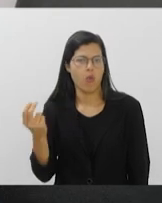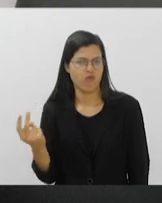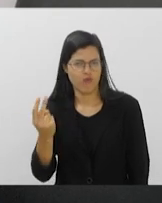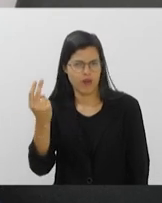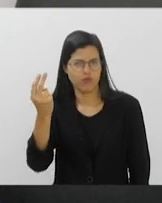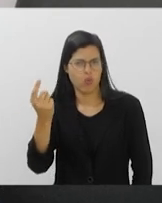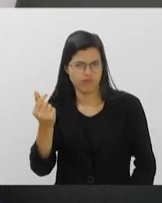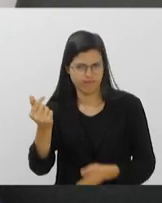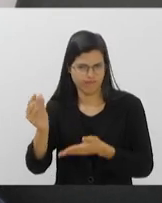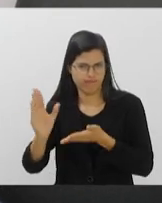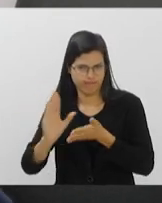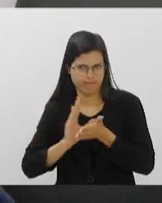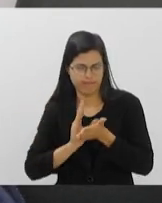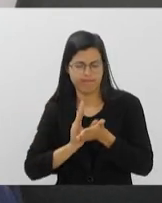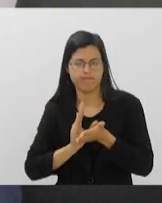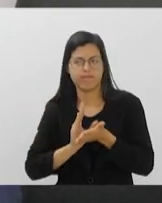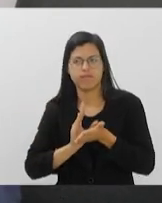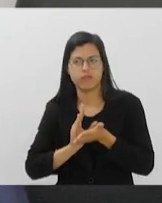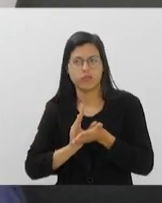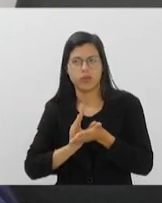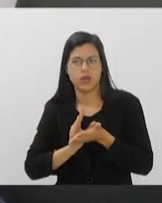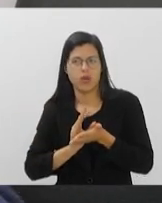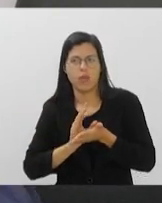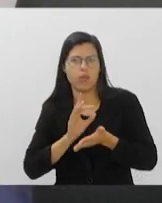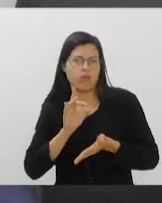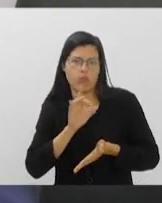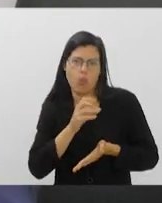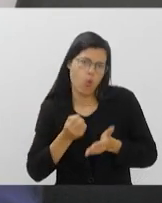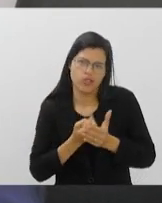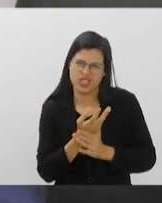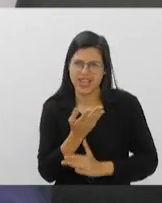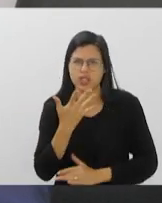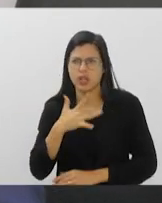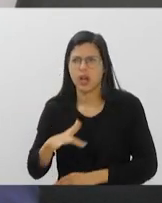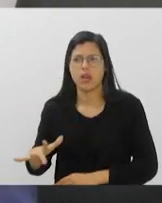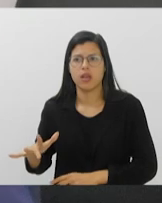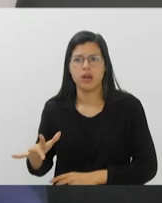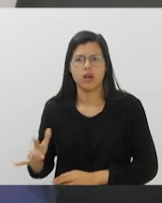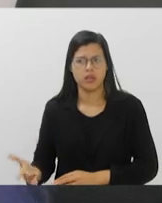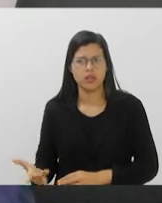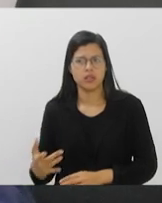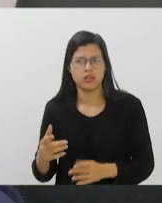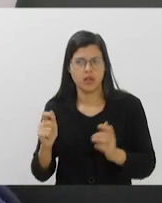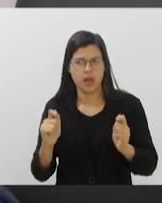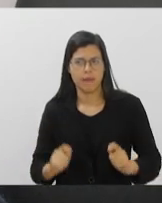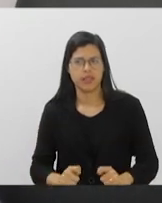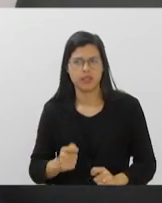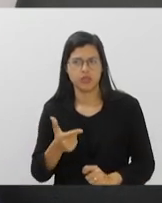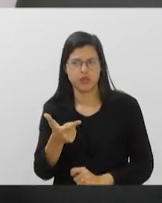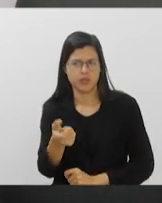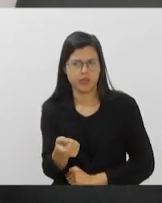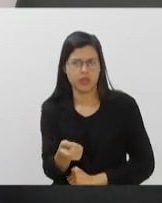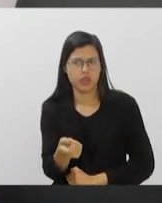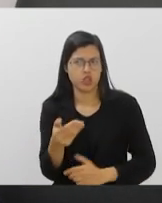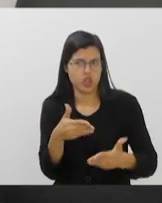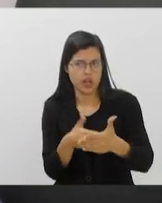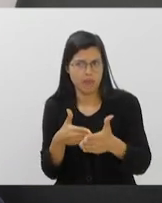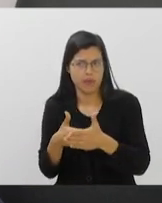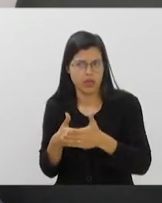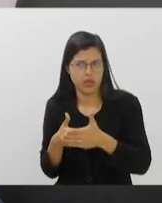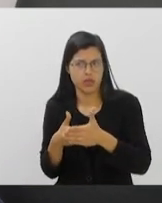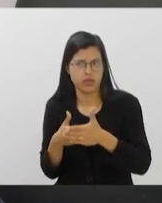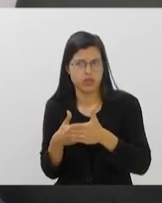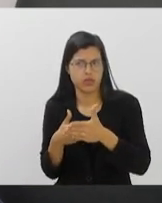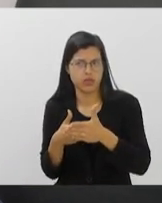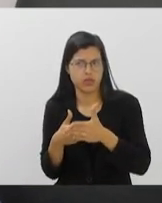recebe né para por criança ou adolescente por pela capacidade instalada né que vai ser de 20 né no máximo pelas